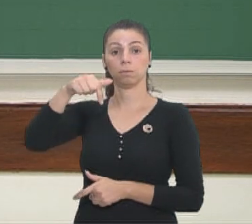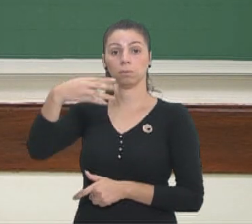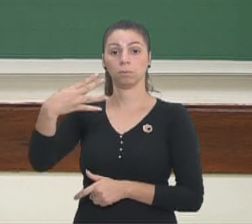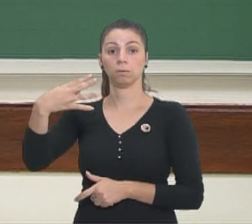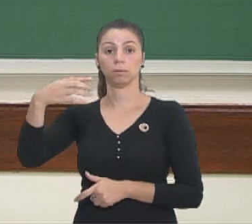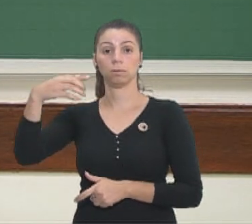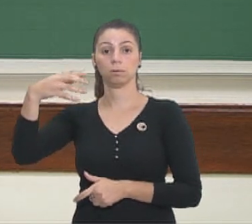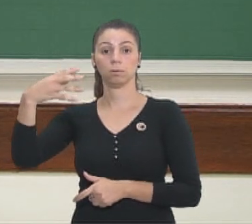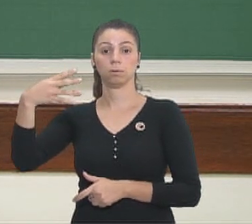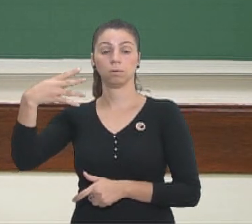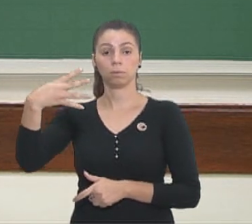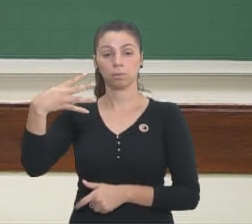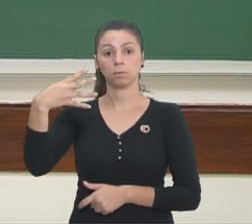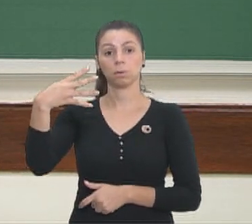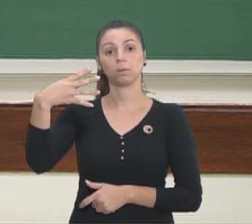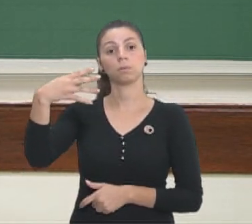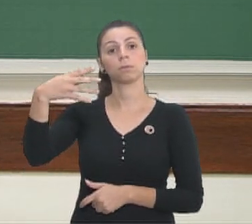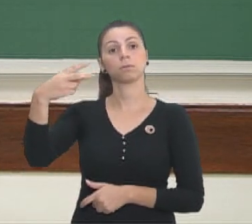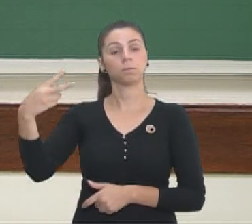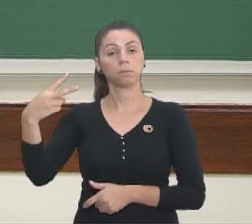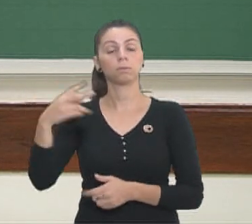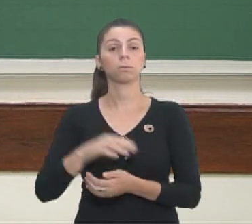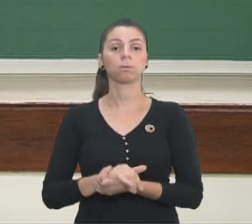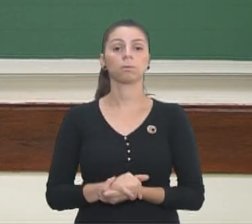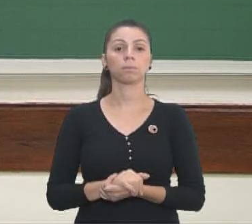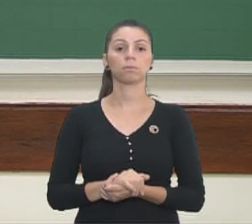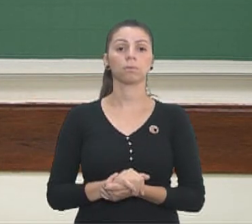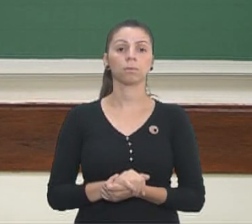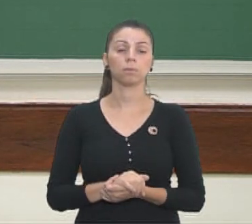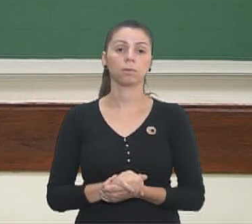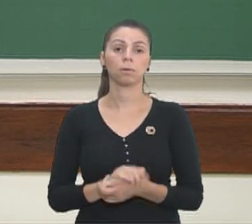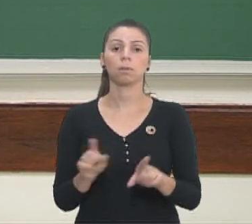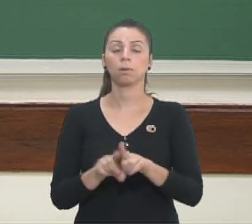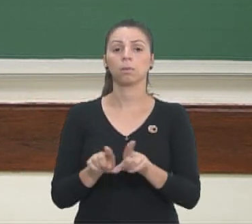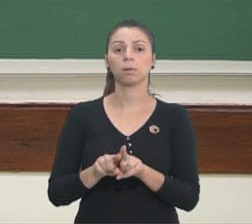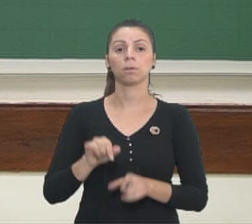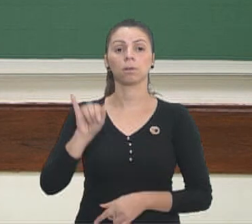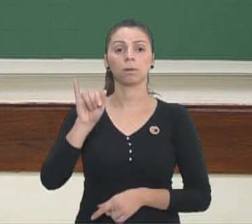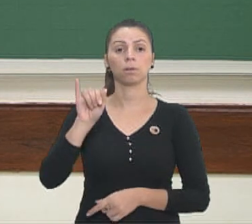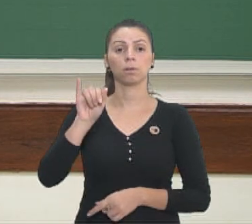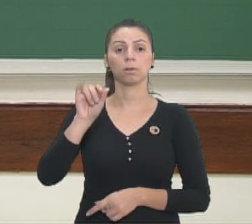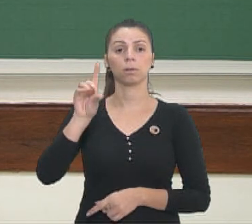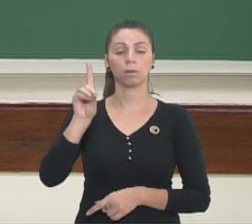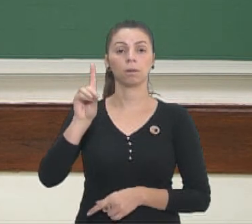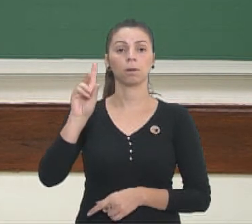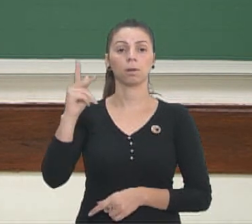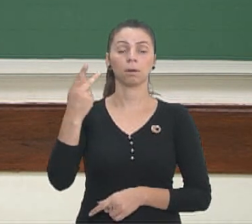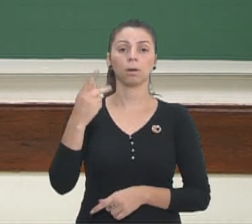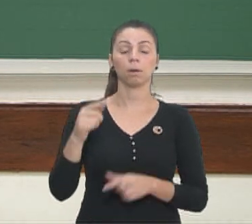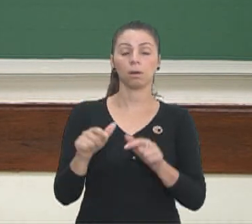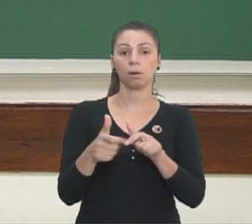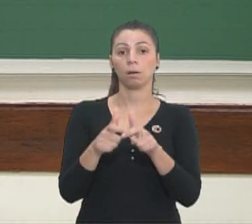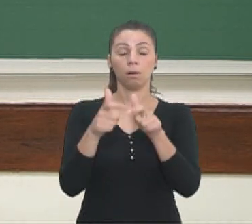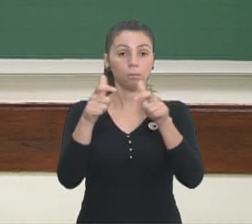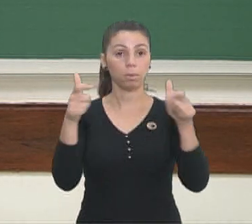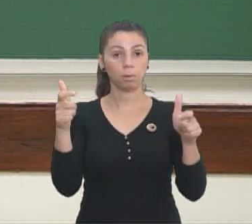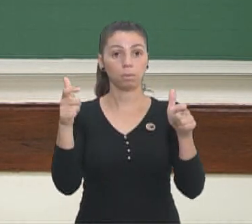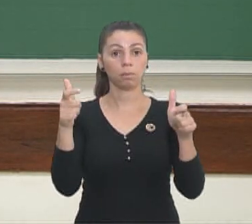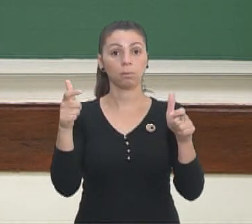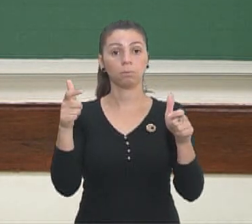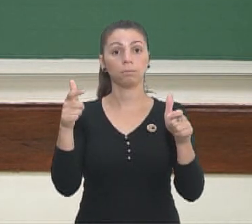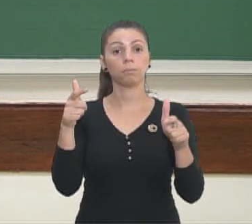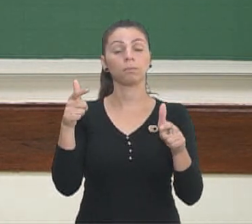0,742, se eu não me engano, ali o slide, mas pelo IDH considerado alto, mas